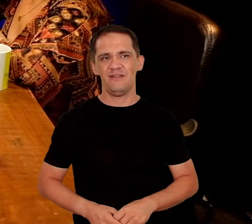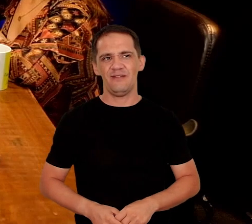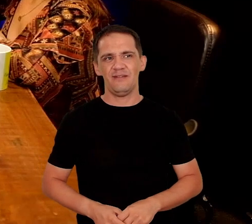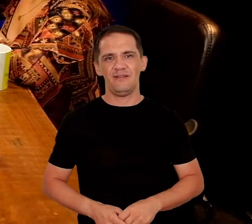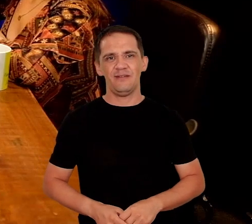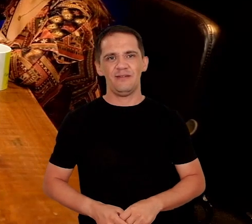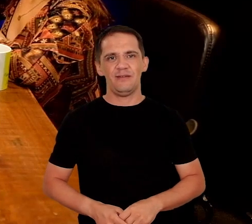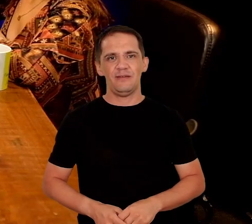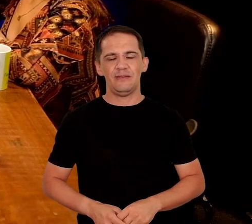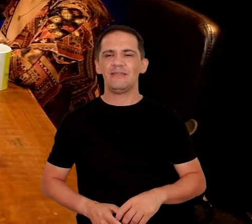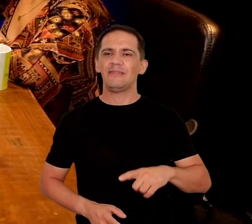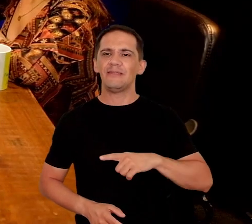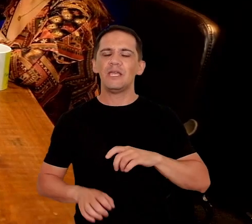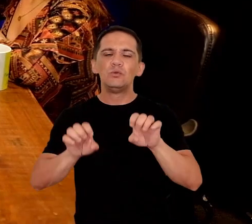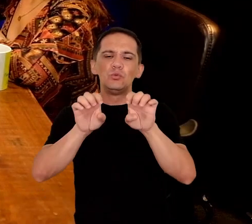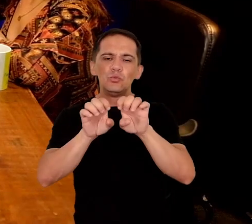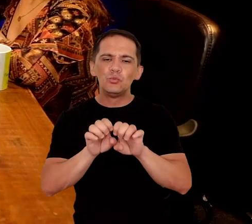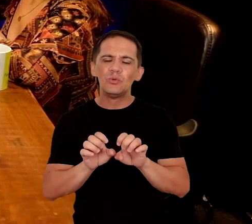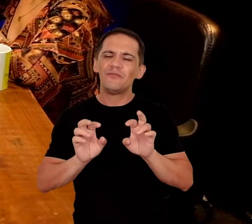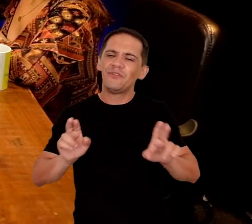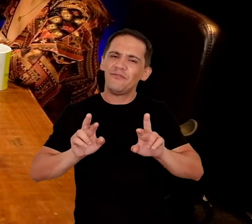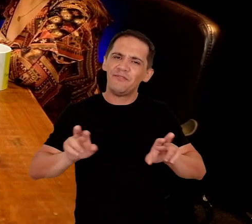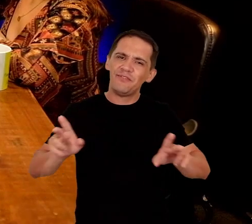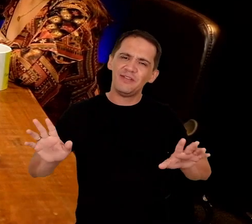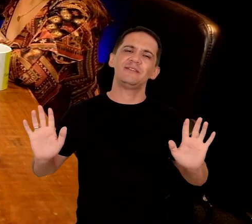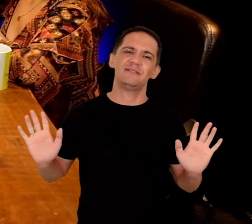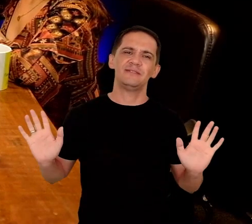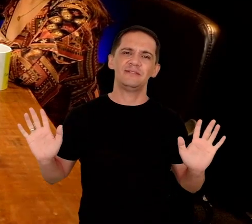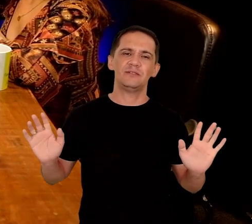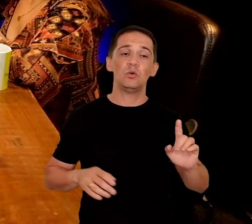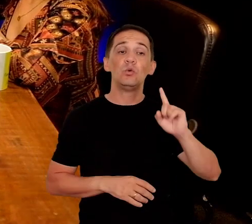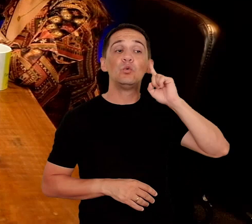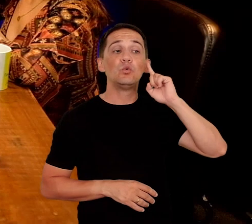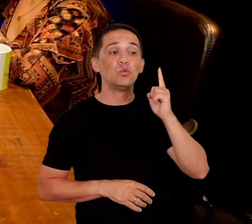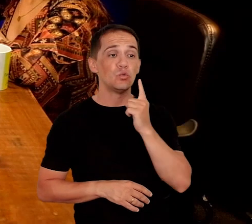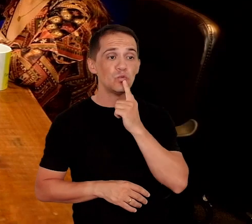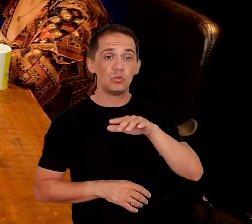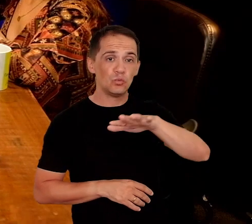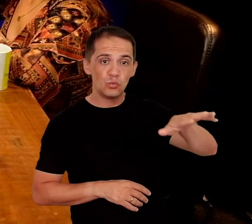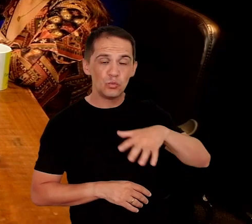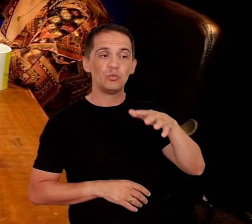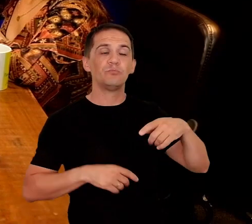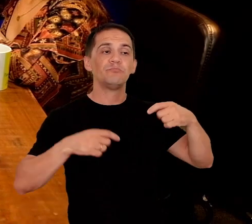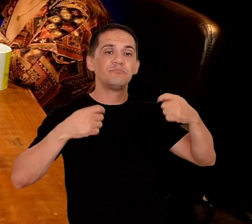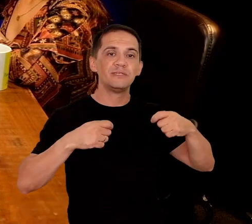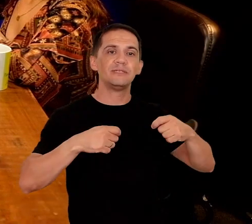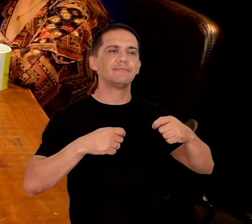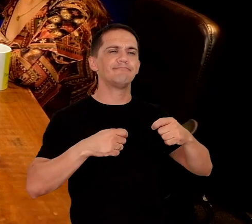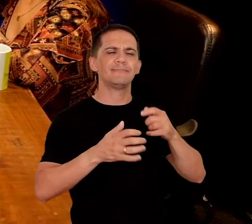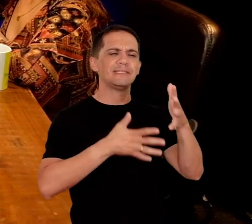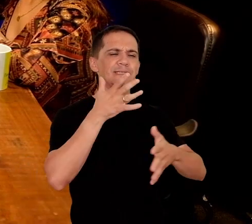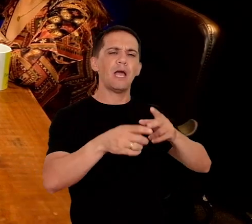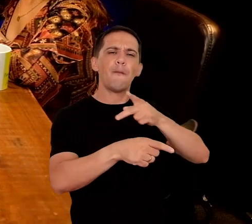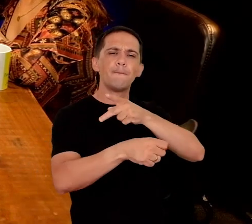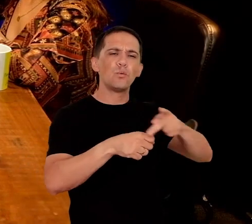vezes existe a troca da estrutura, né? Para que o surdo consiga realmente entender, muitas vezes é necessário que seja uma